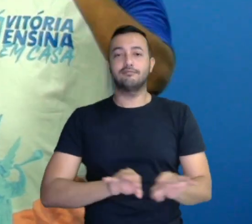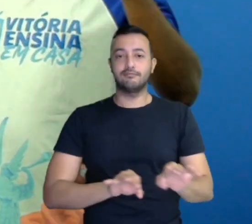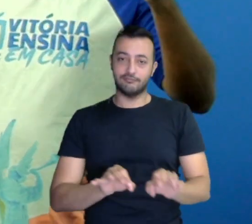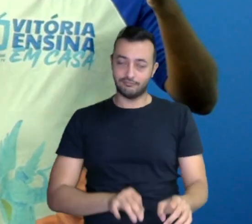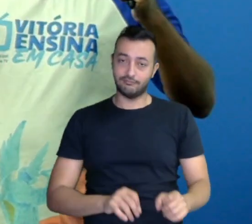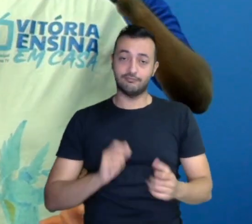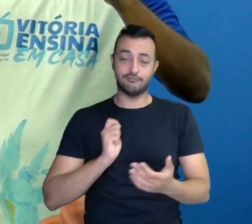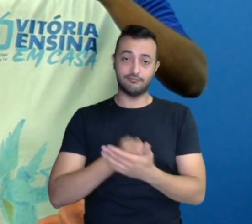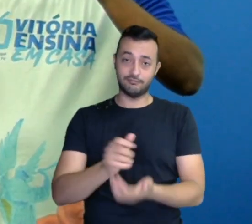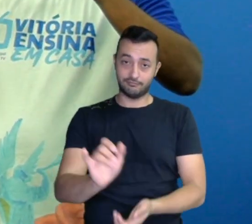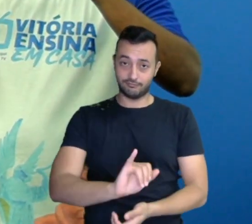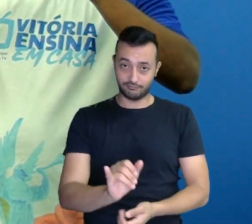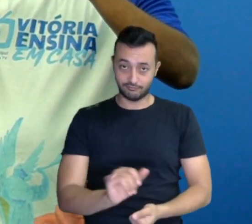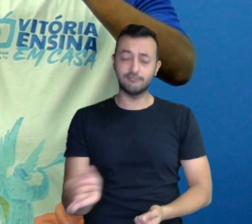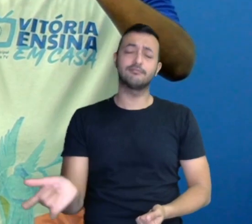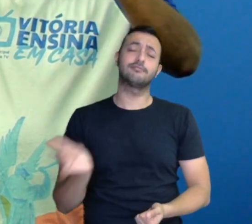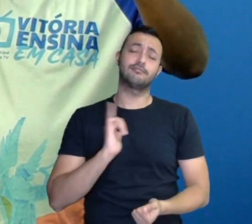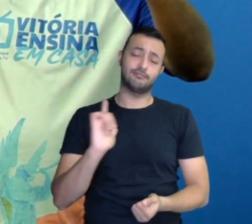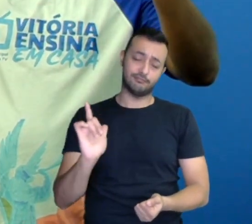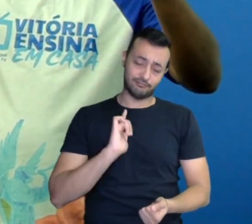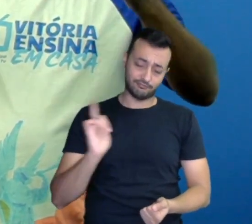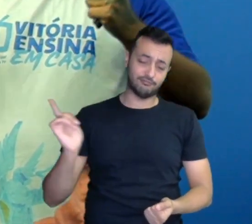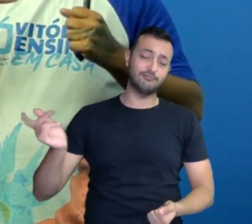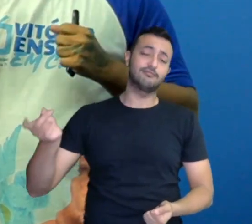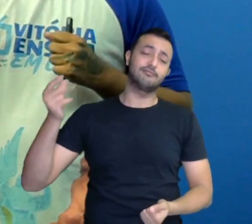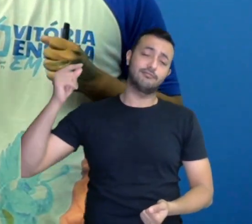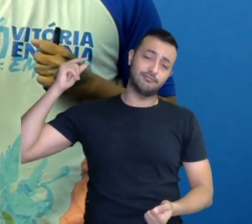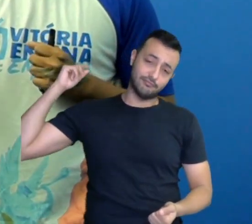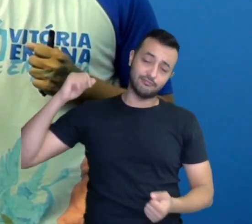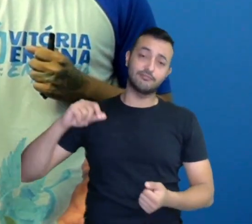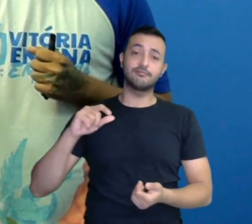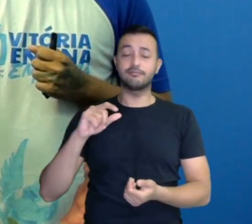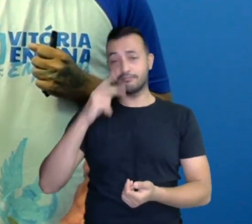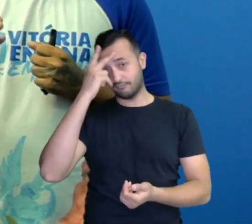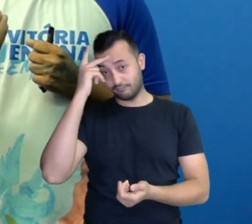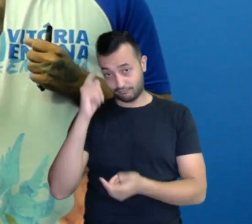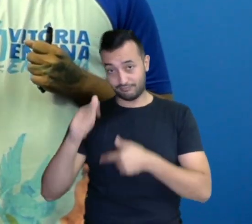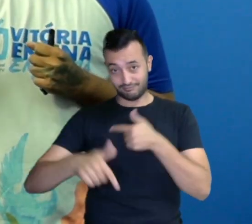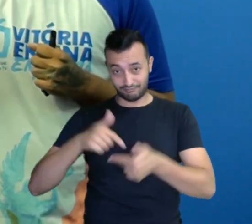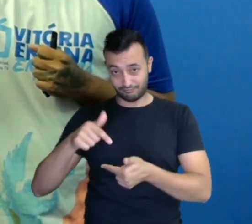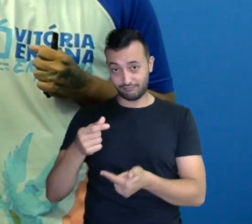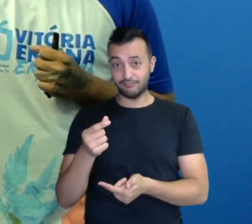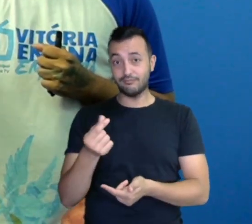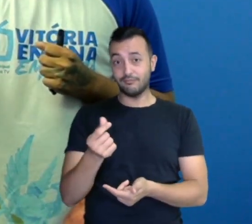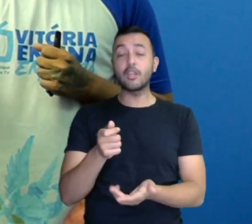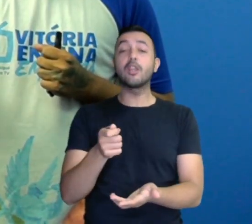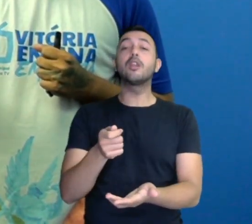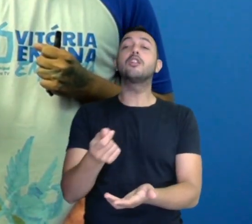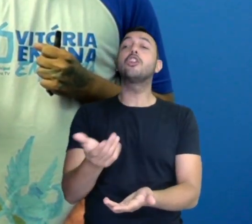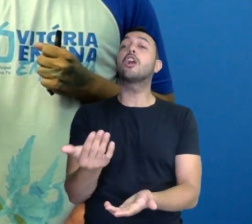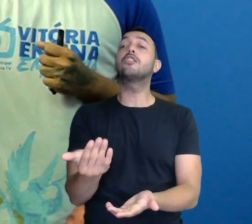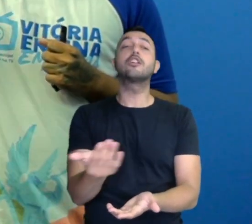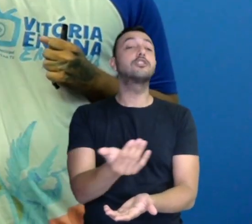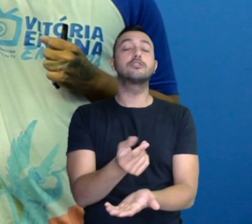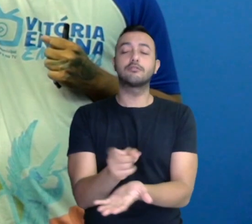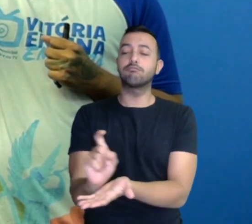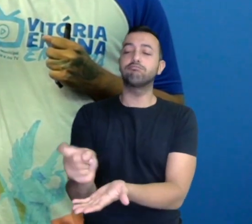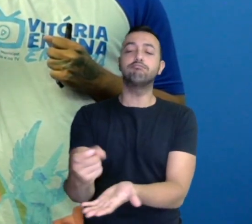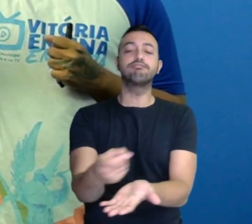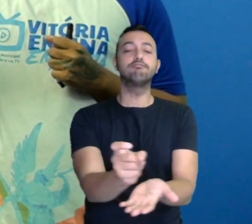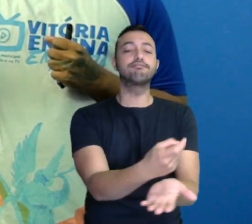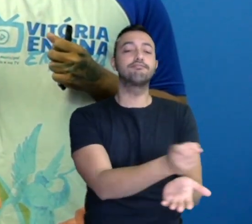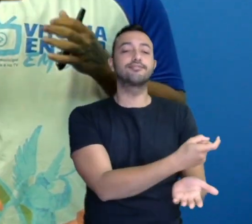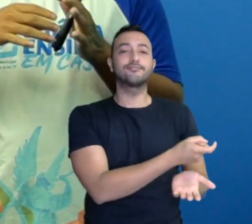os impostos, né? Nós tinha lá naquela sociedade os cobradores de impostos, que era mais um funcionário específico